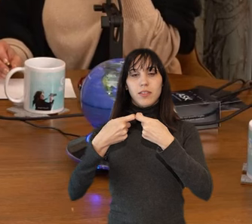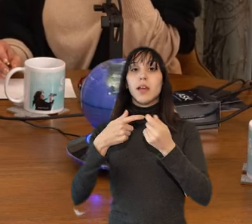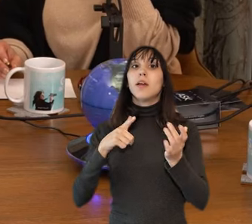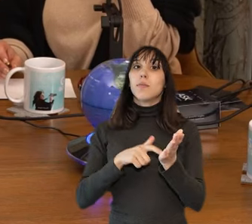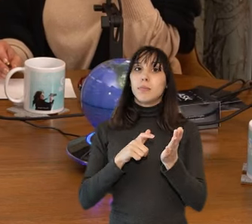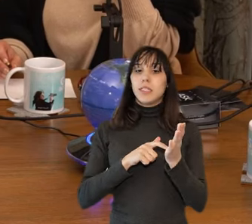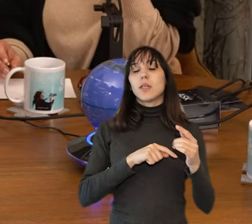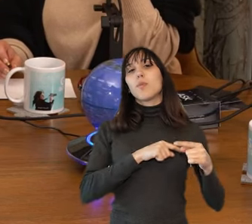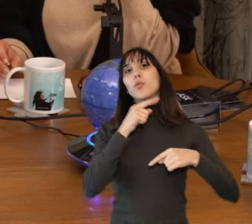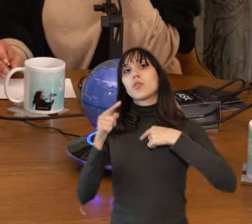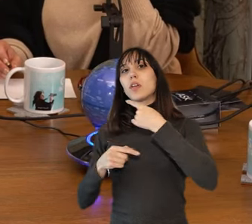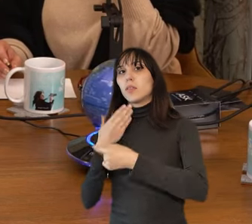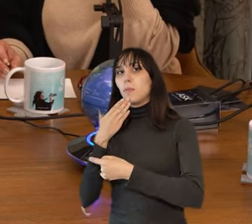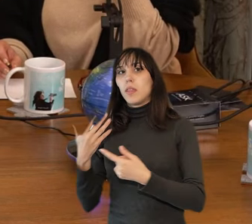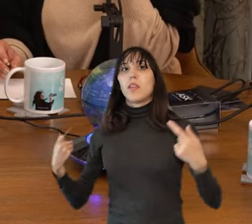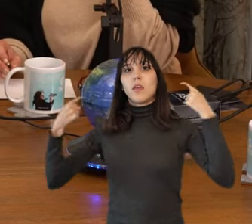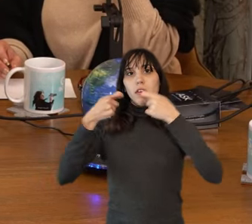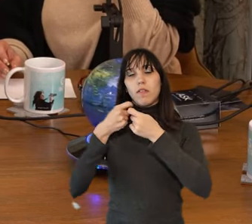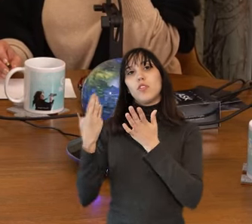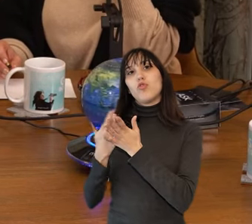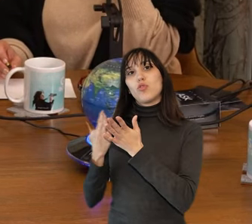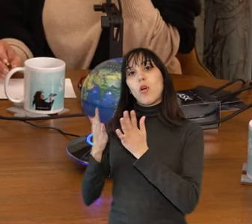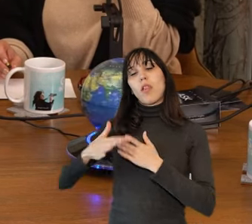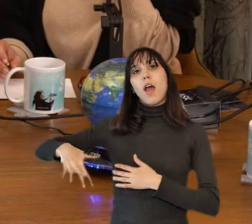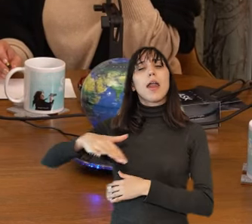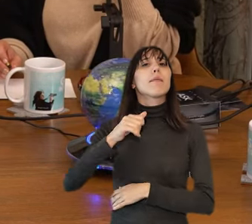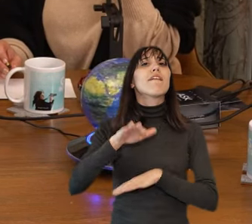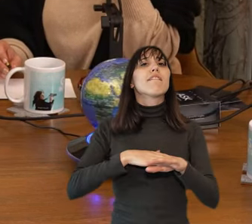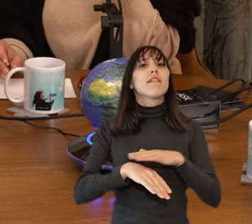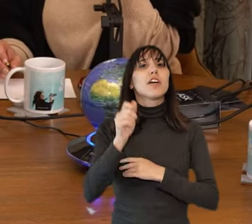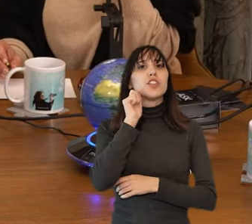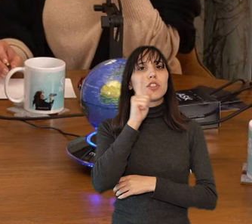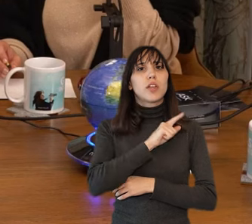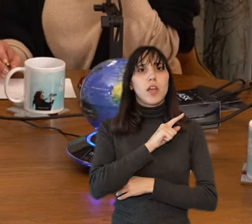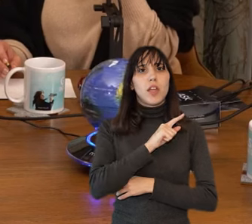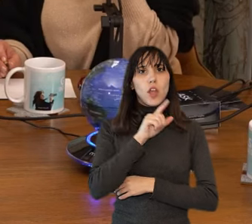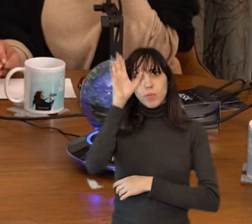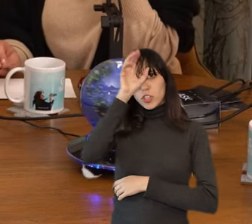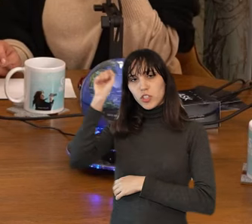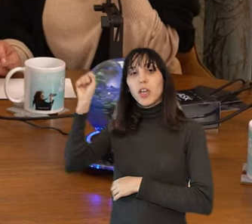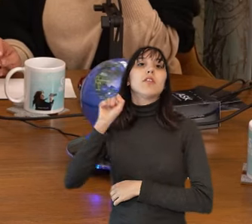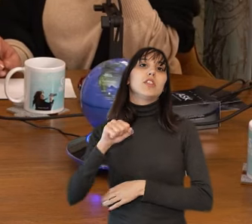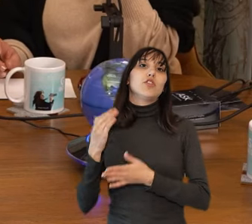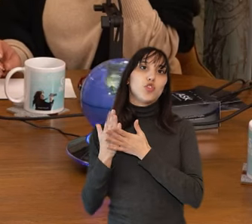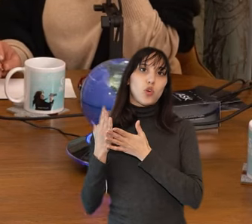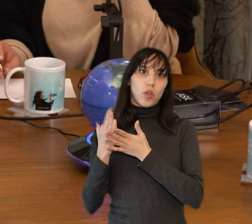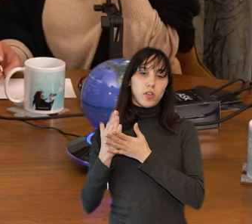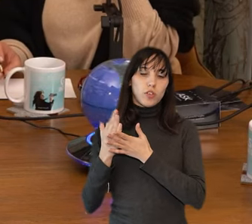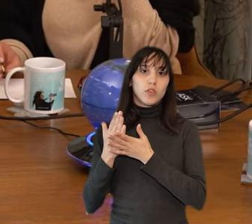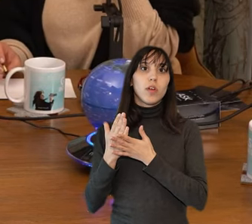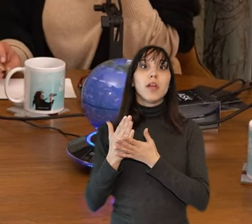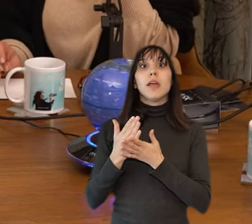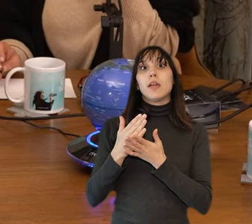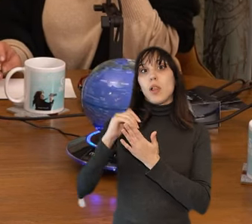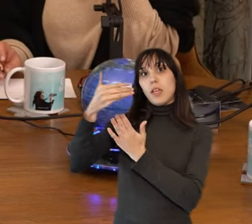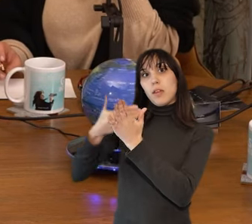fazer este processo de pedido de equivalência na escola da sua residência mas quem é que faz é o ministério o nosso ministério escolas o que está estipulado na